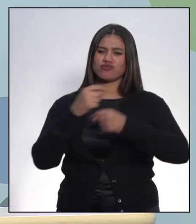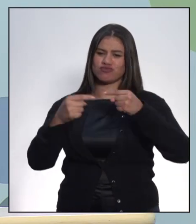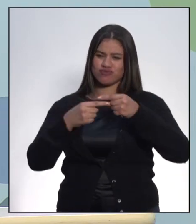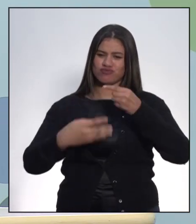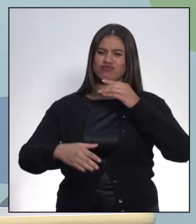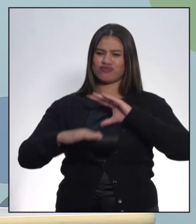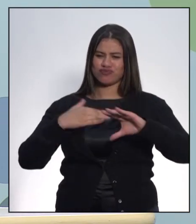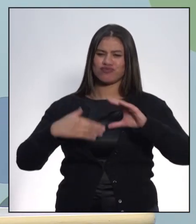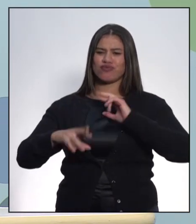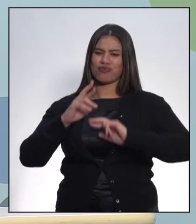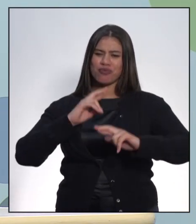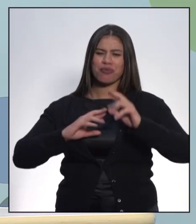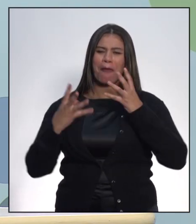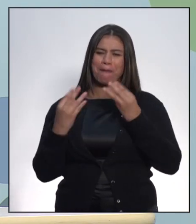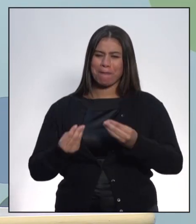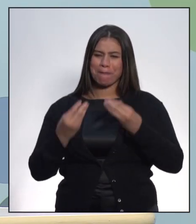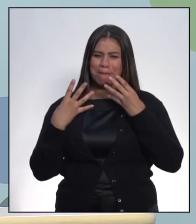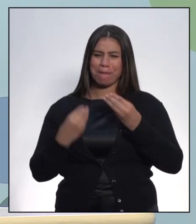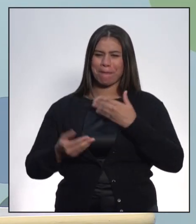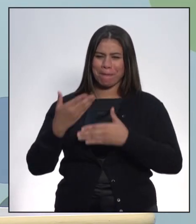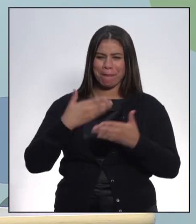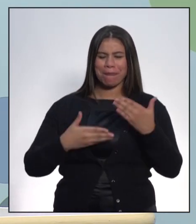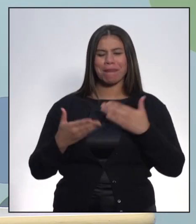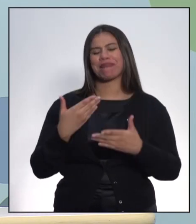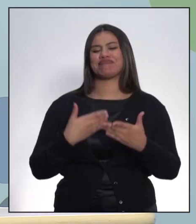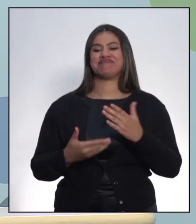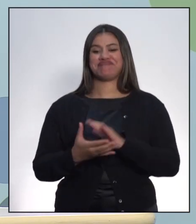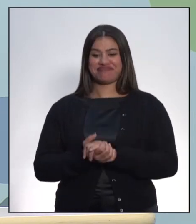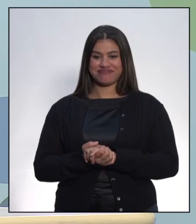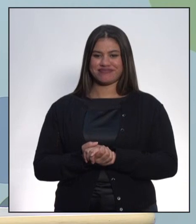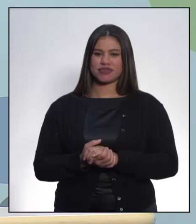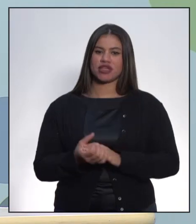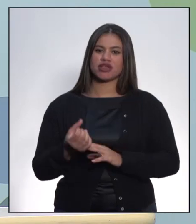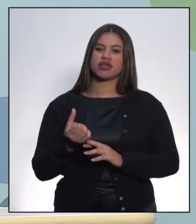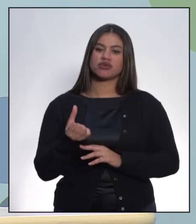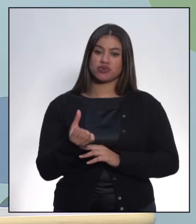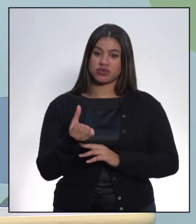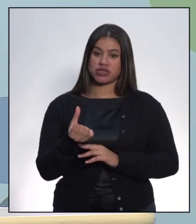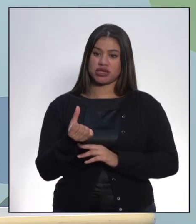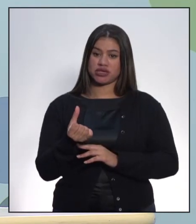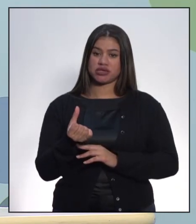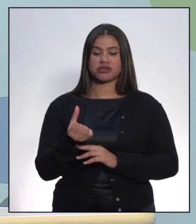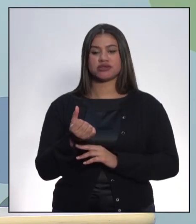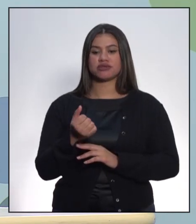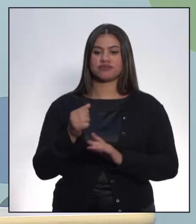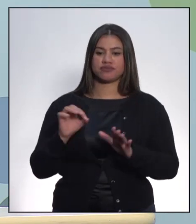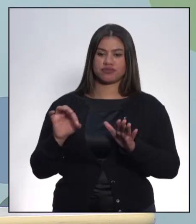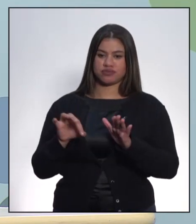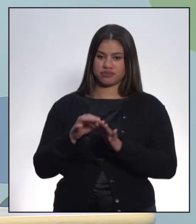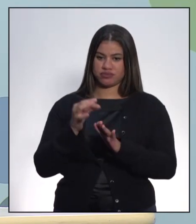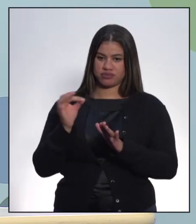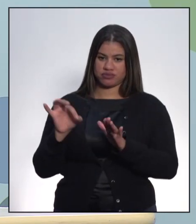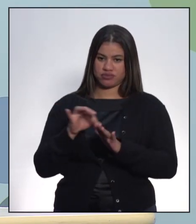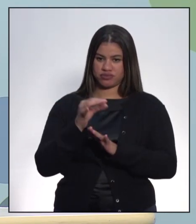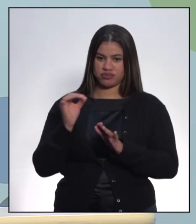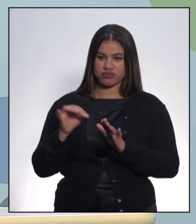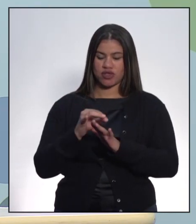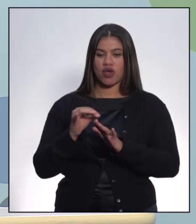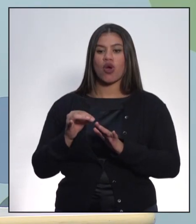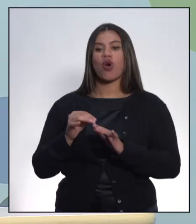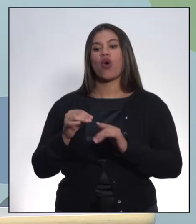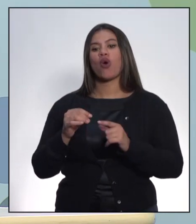intensivamente. Vamos lá, a questão 6, eles responderam aqui. Agulha, linha, alfinete, costureira,